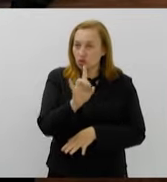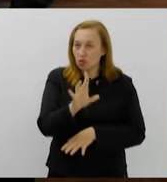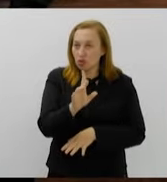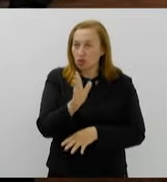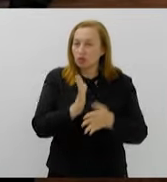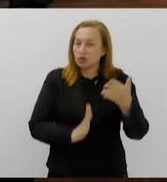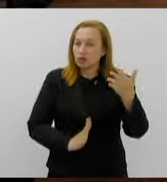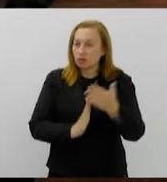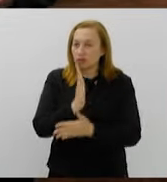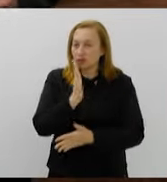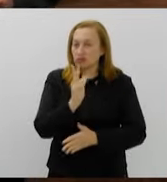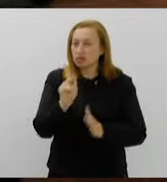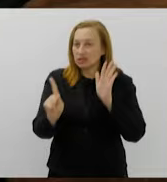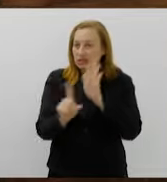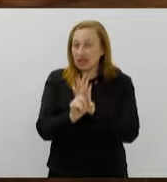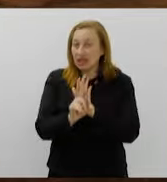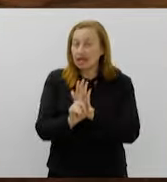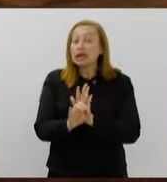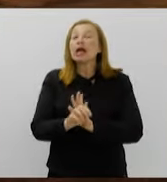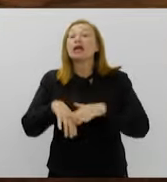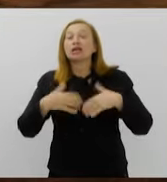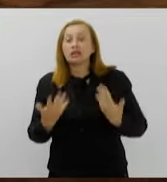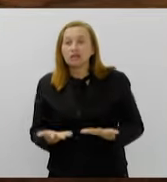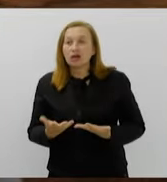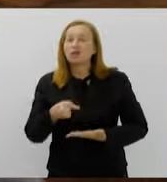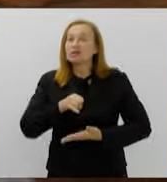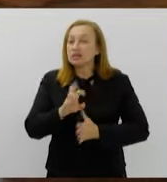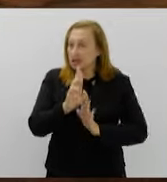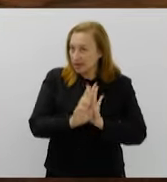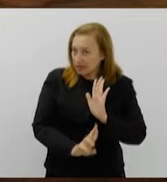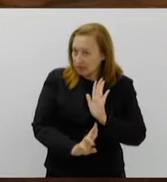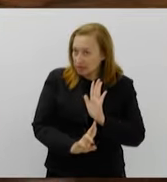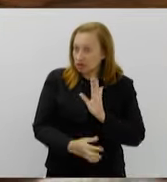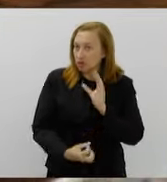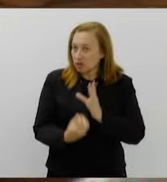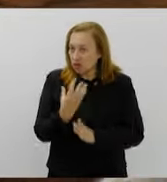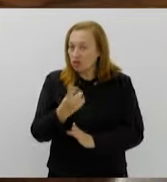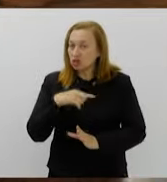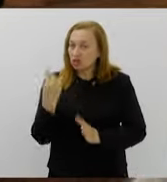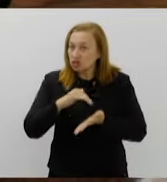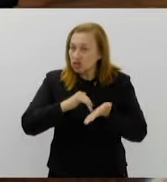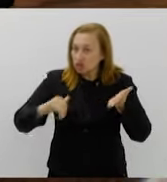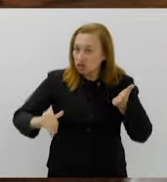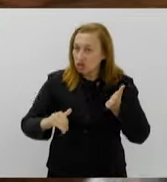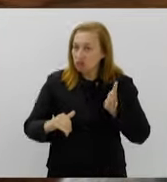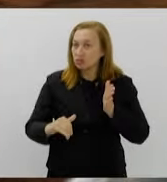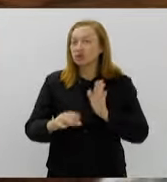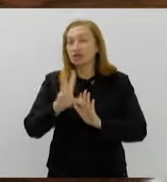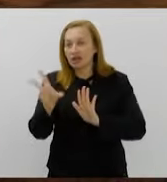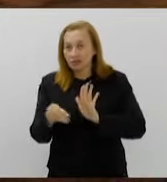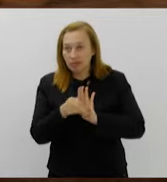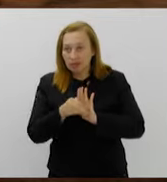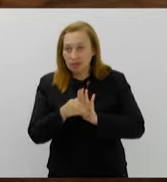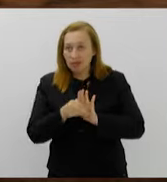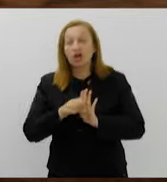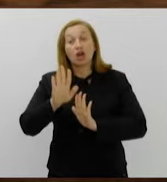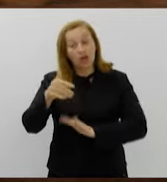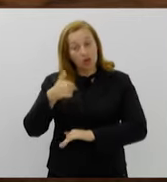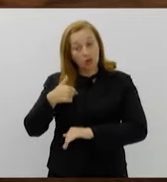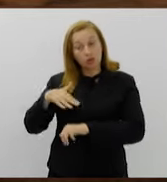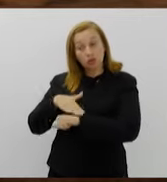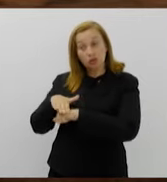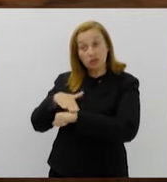lei Então se fizer essa redação a gente retira a emenda eu tô conversando aqui